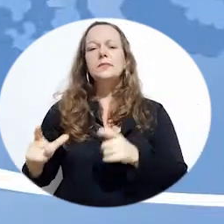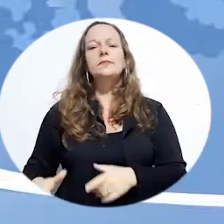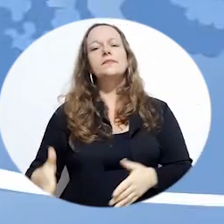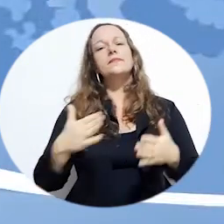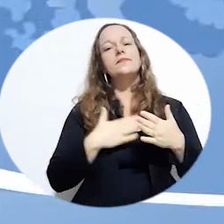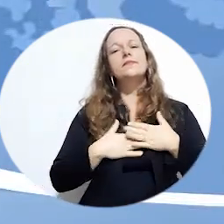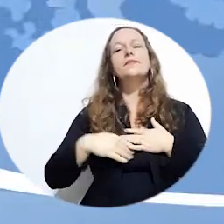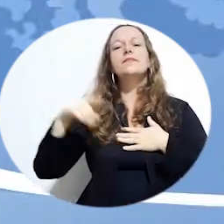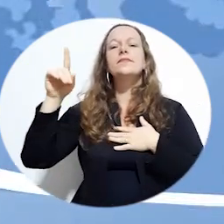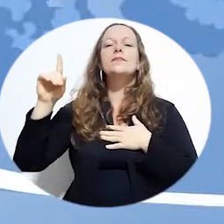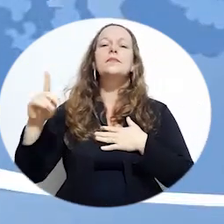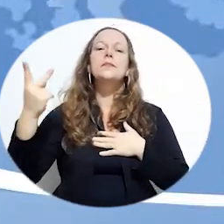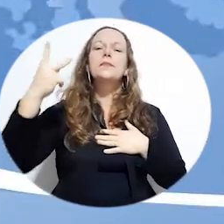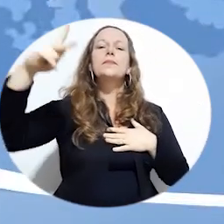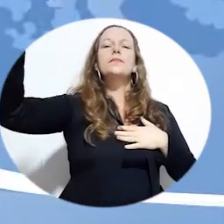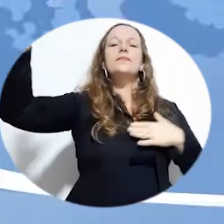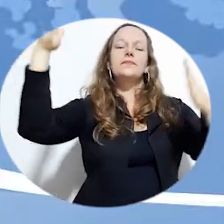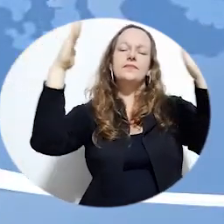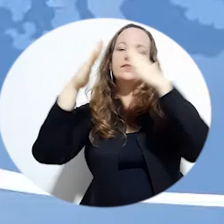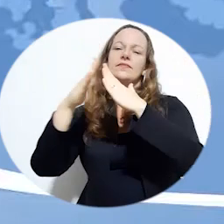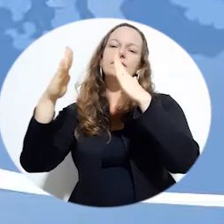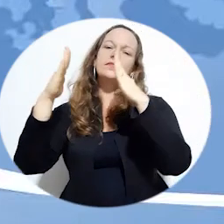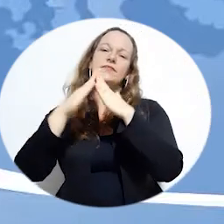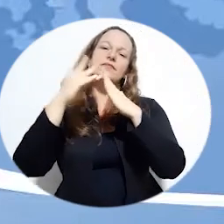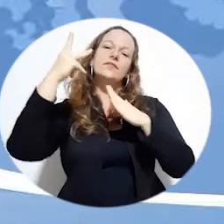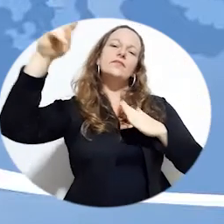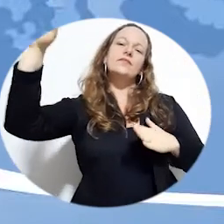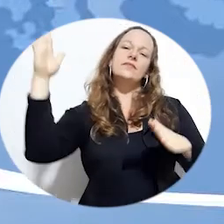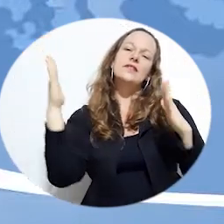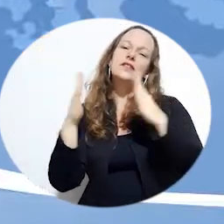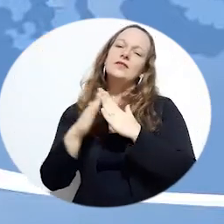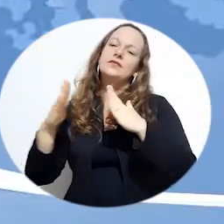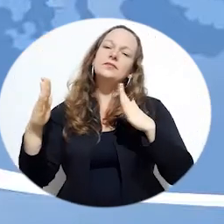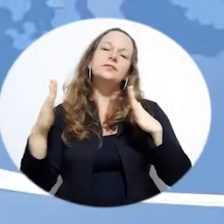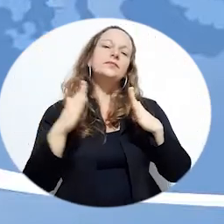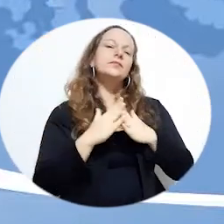lugar, eu sou sua casa, sua